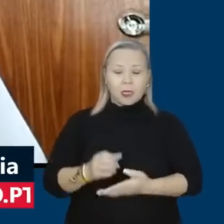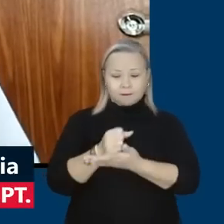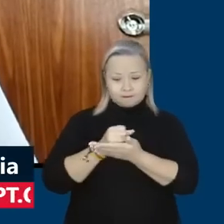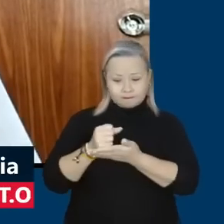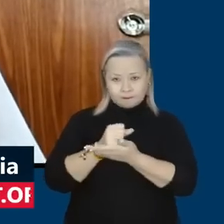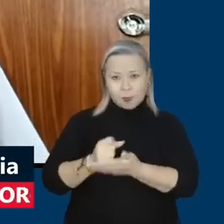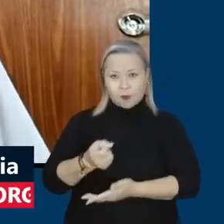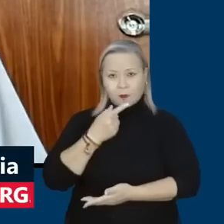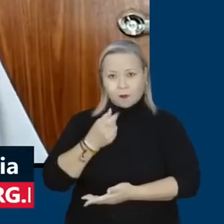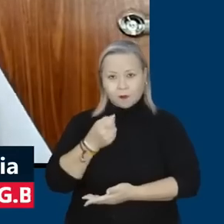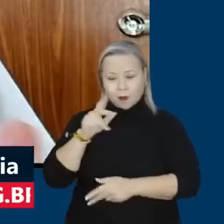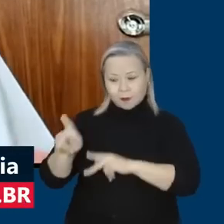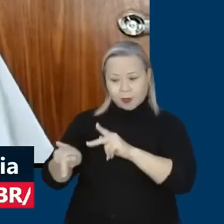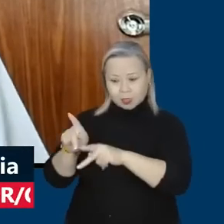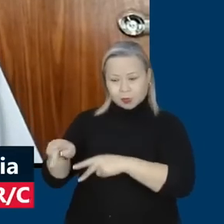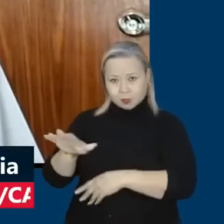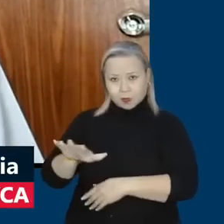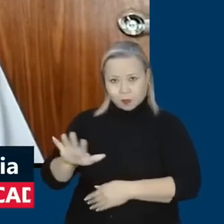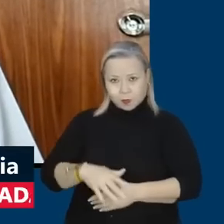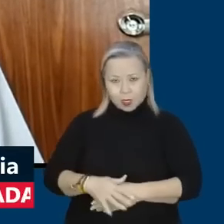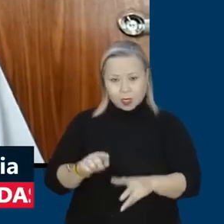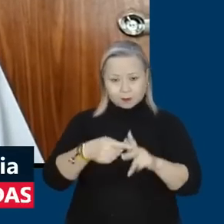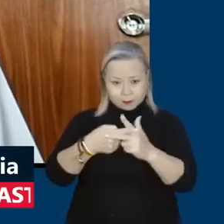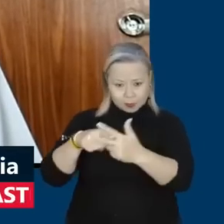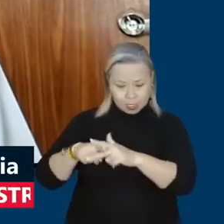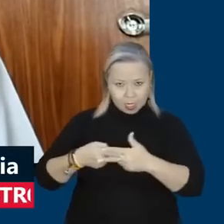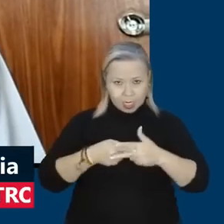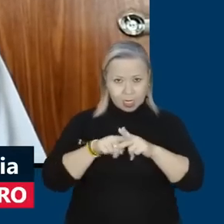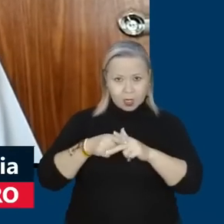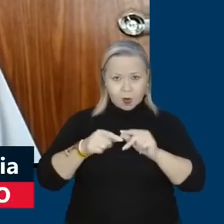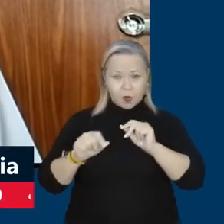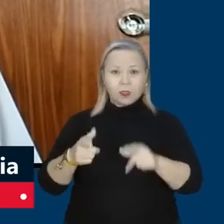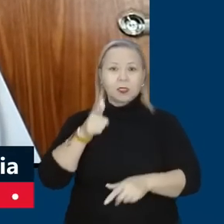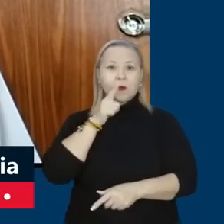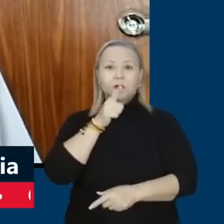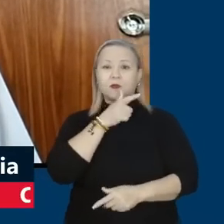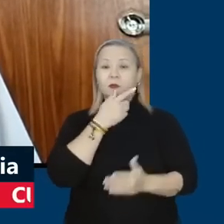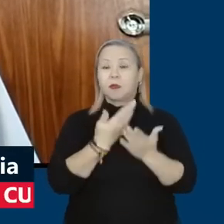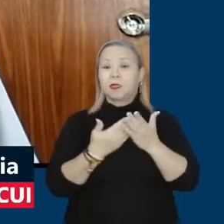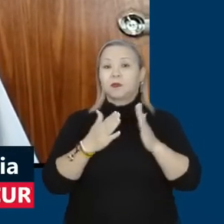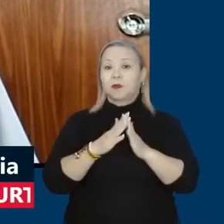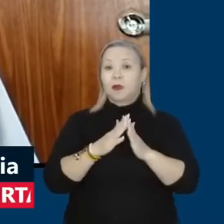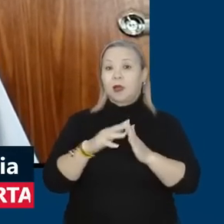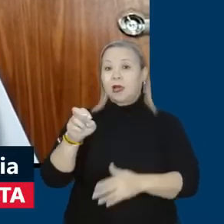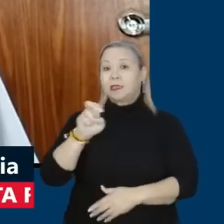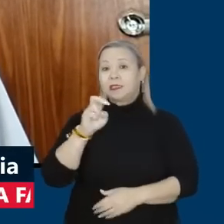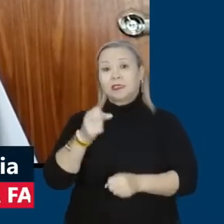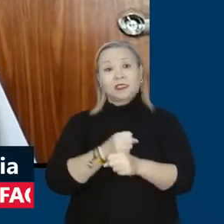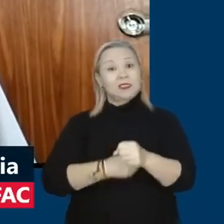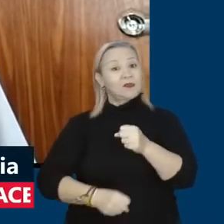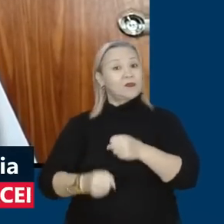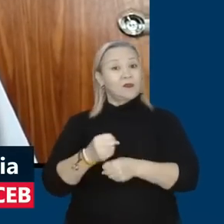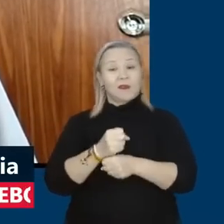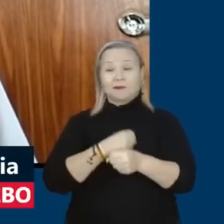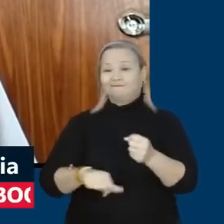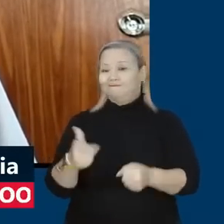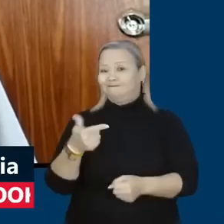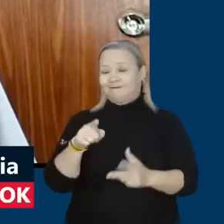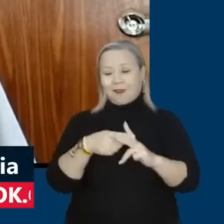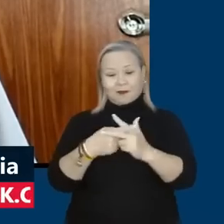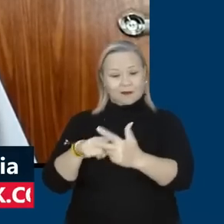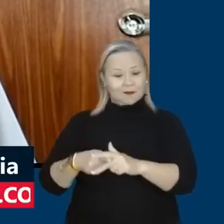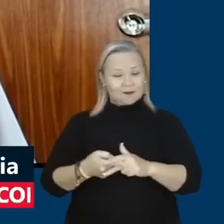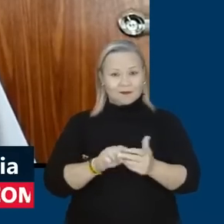popular, a correção da merenda escolar, que há 5 anos não tem correção nenhuma. E em